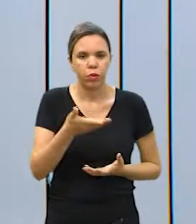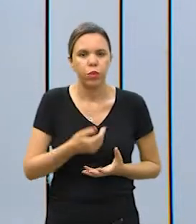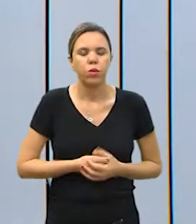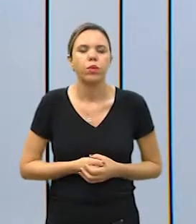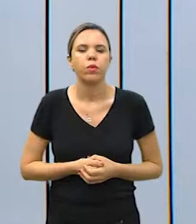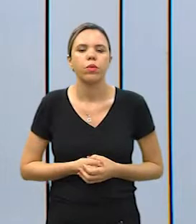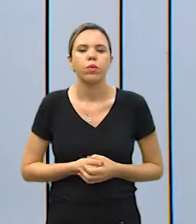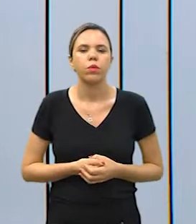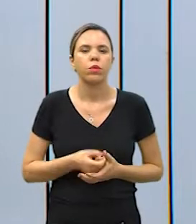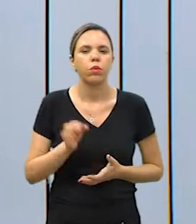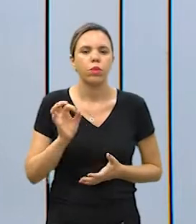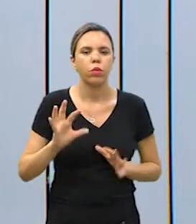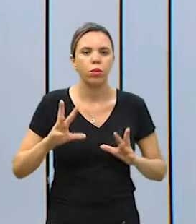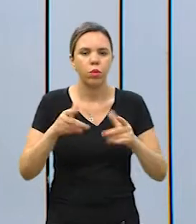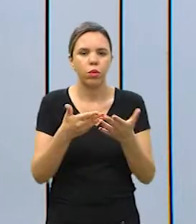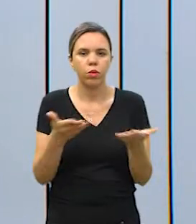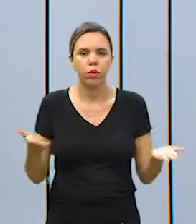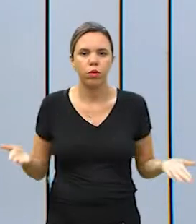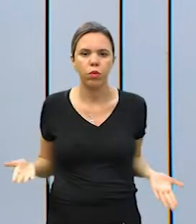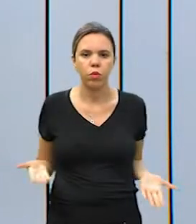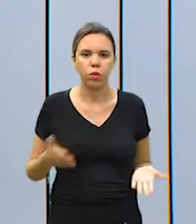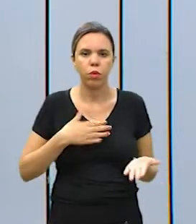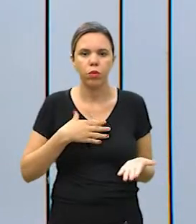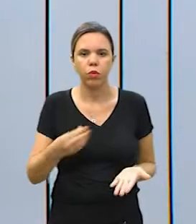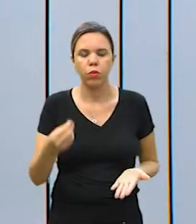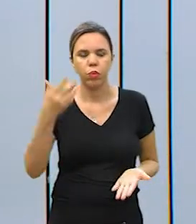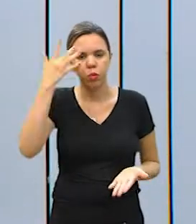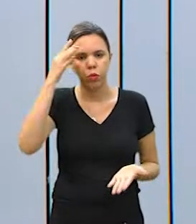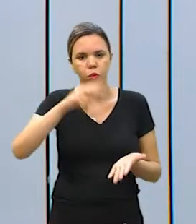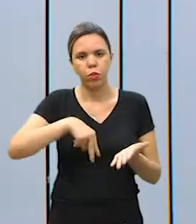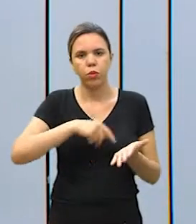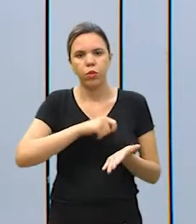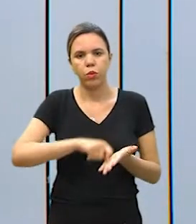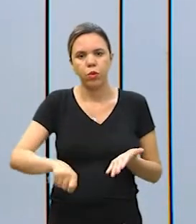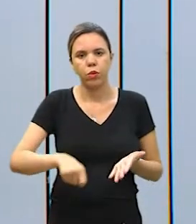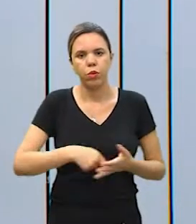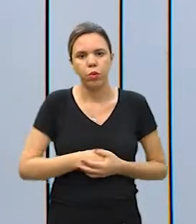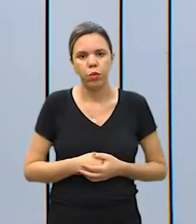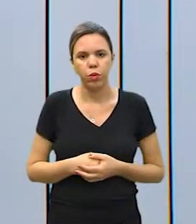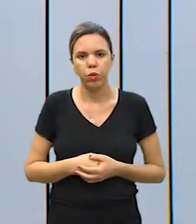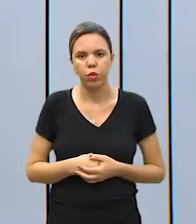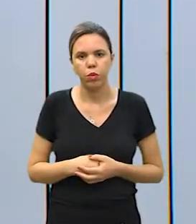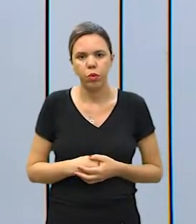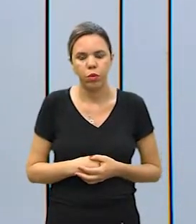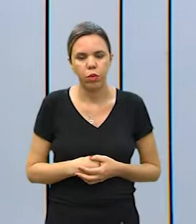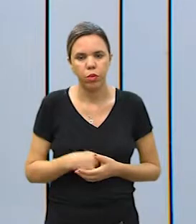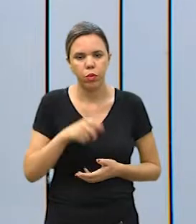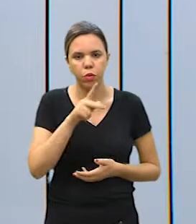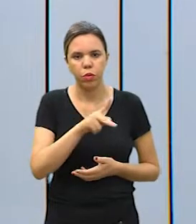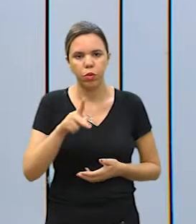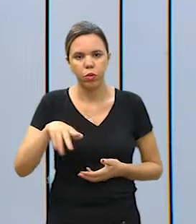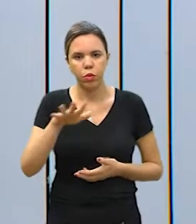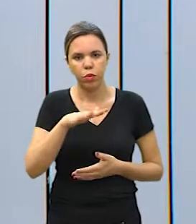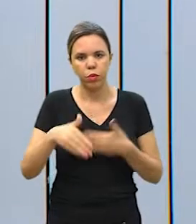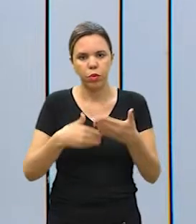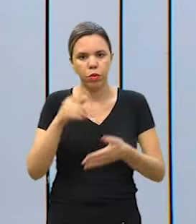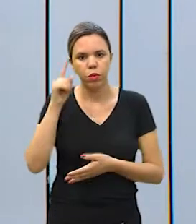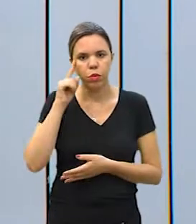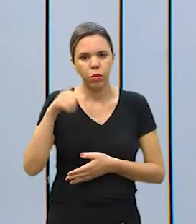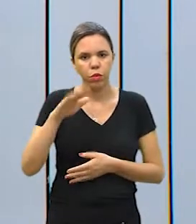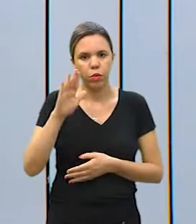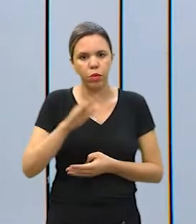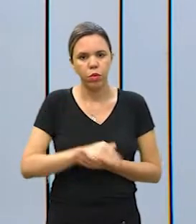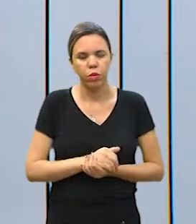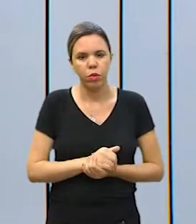ouve direto, né, de todo mundo. Meu filho não sabe ler, não sabe escrever, mas os professores, eles estão cada